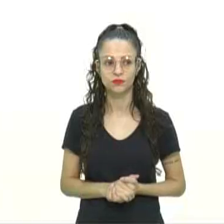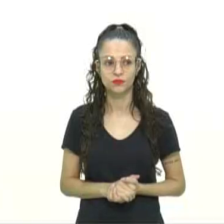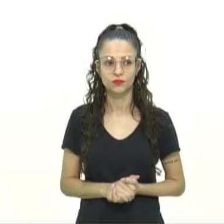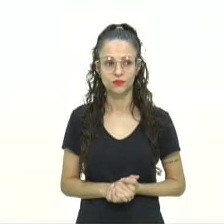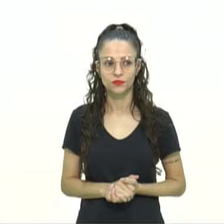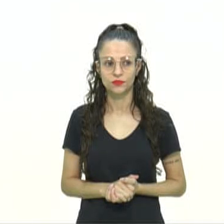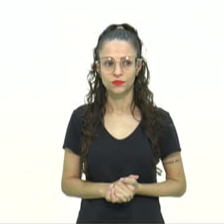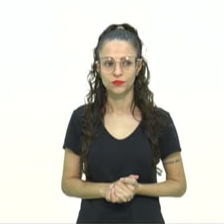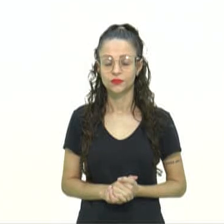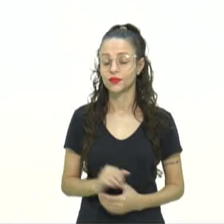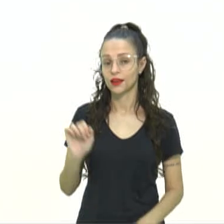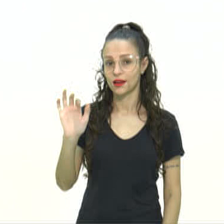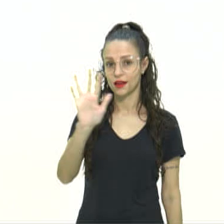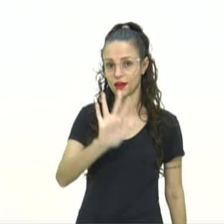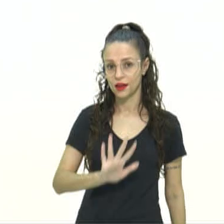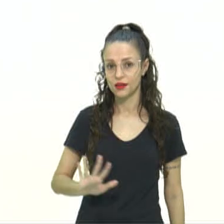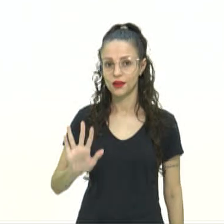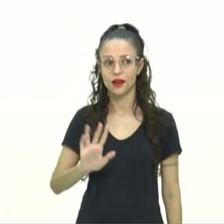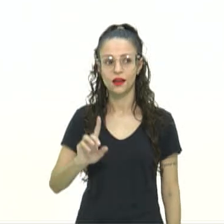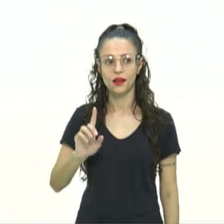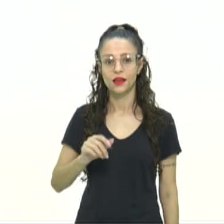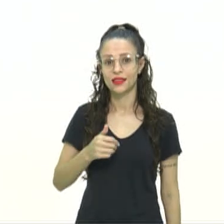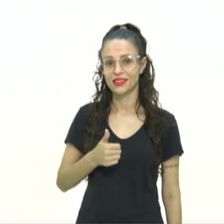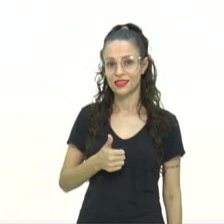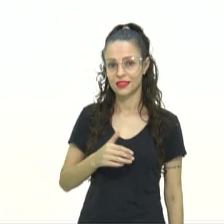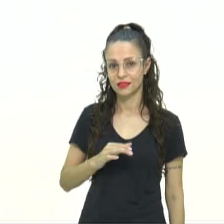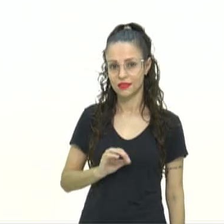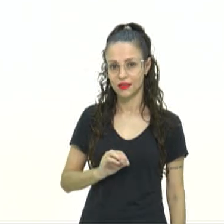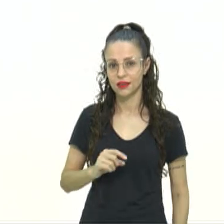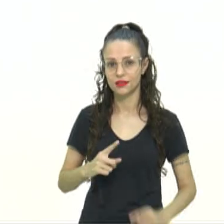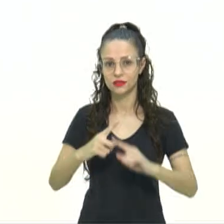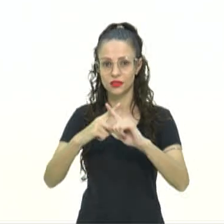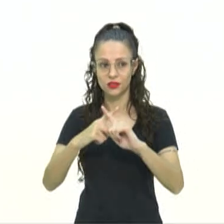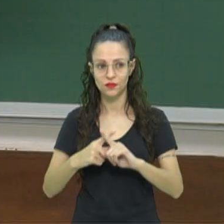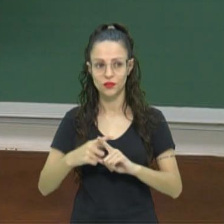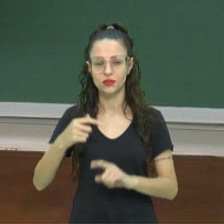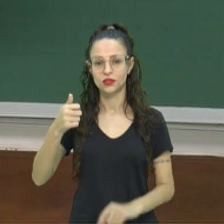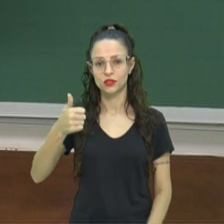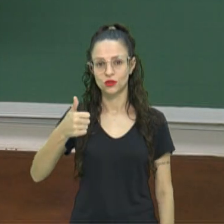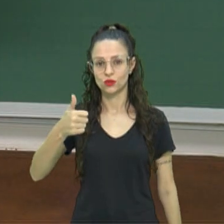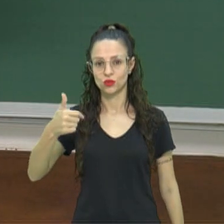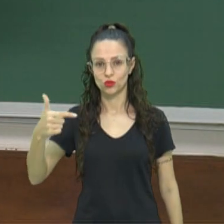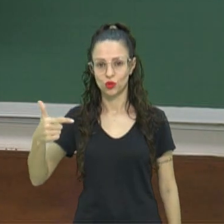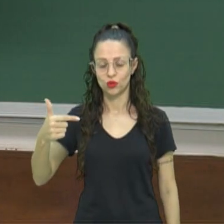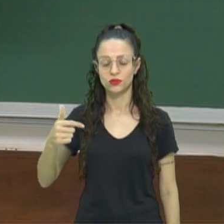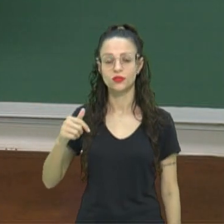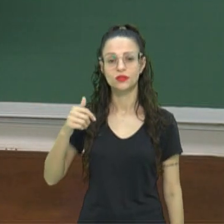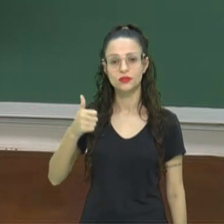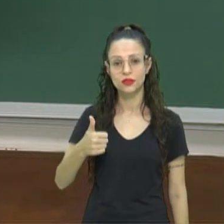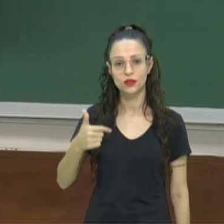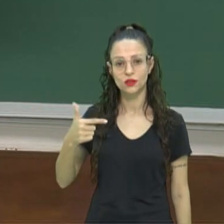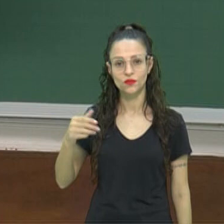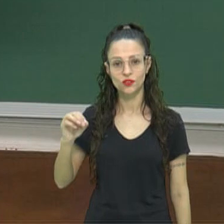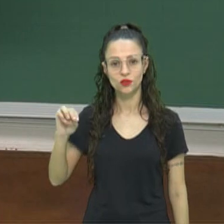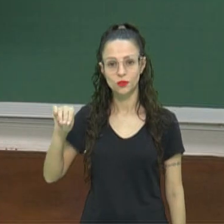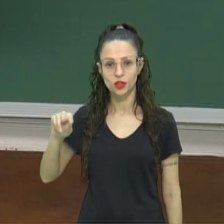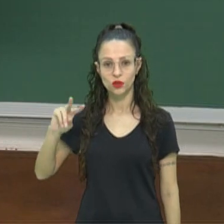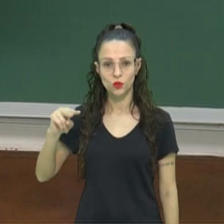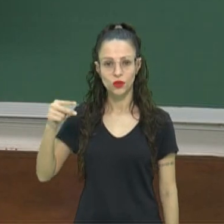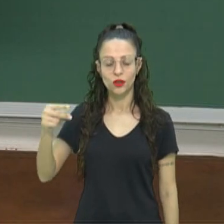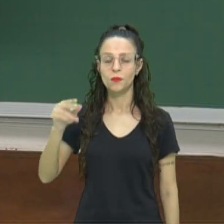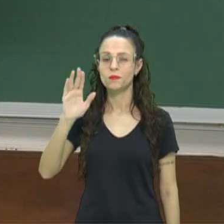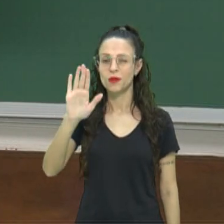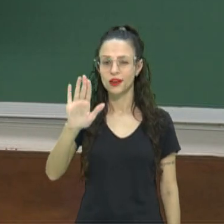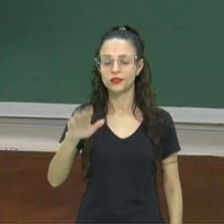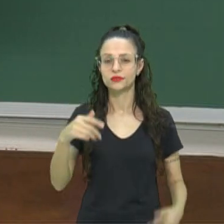A área total é 10 vezes 12. 10 vezes 12, 120 metros quadrados. Mas eu